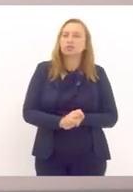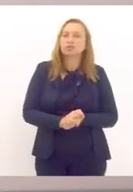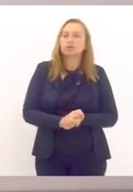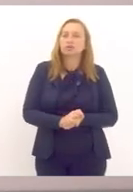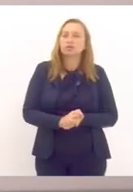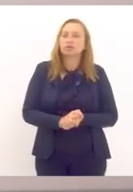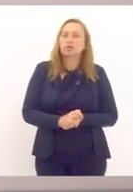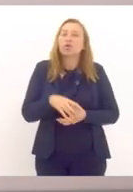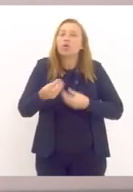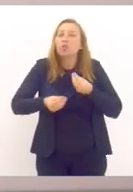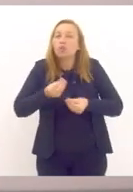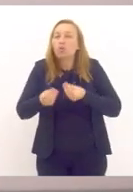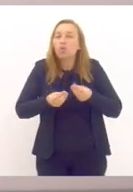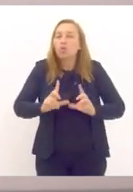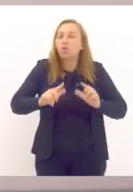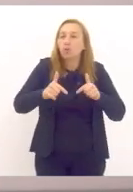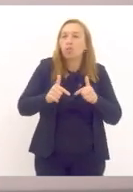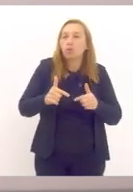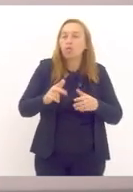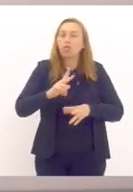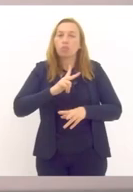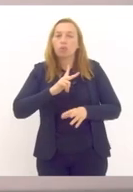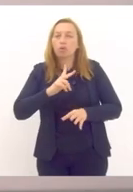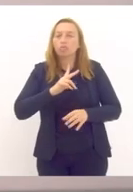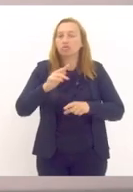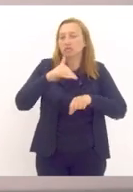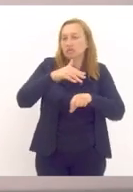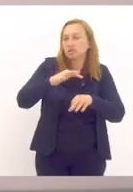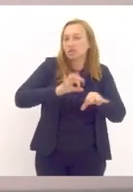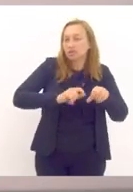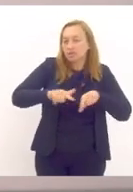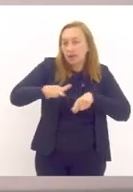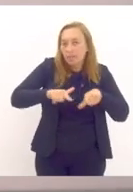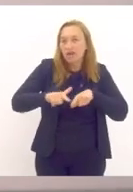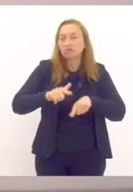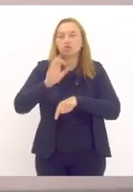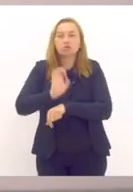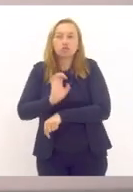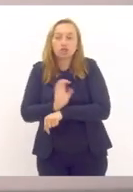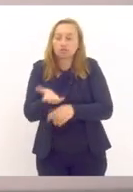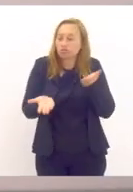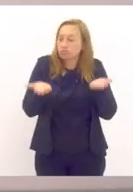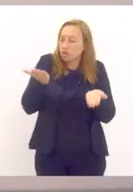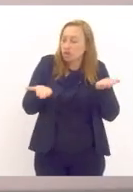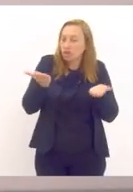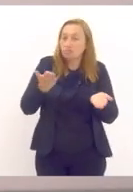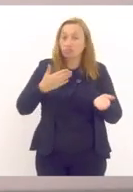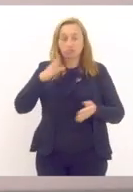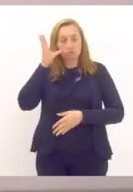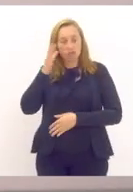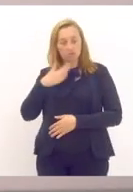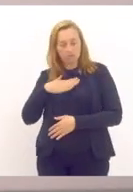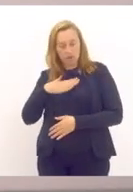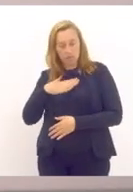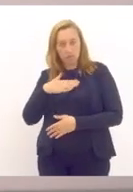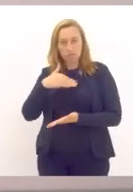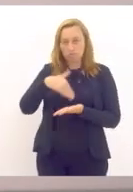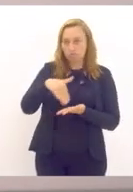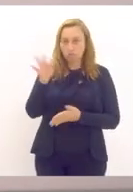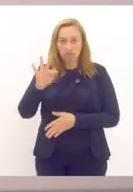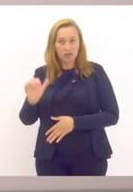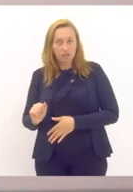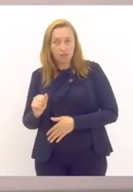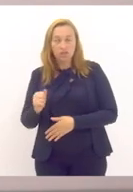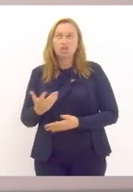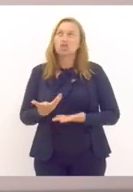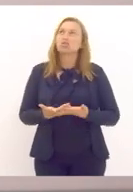como é que funciona a própria dinâmica do Estado, de equilíbrio, que é o que me interessa enquanto secretário de Fazenda, e chegar talvez